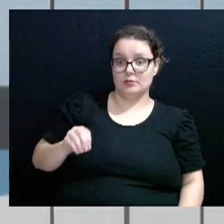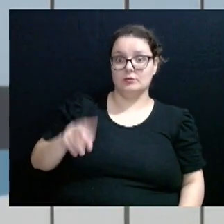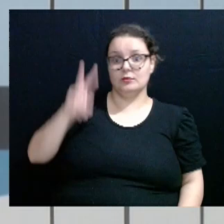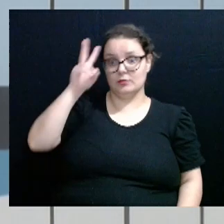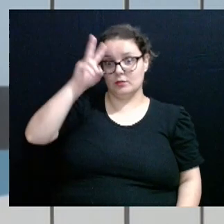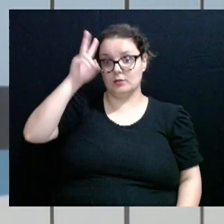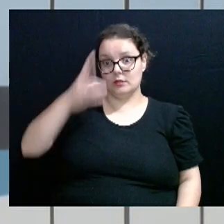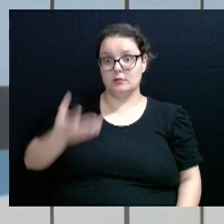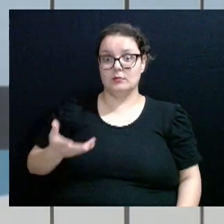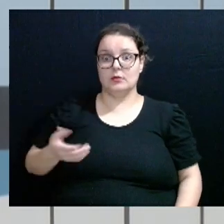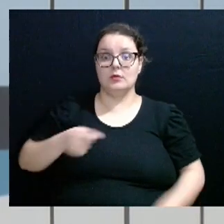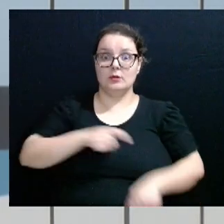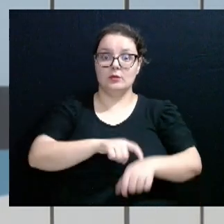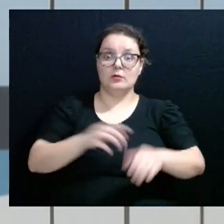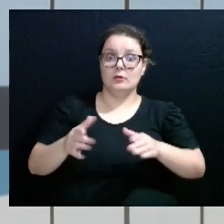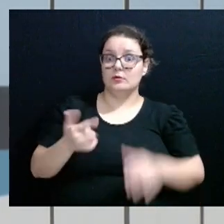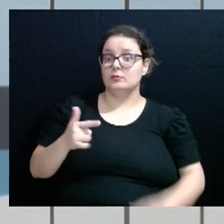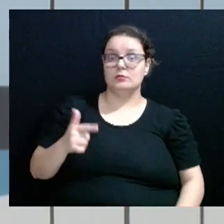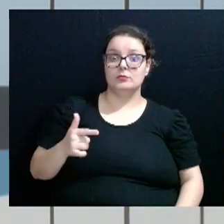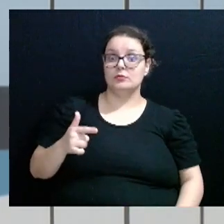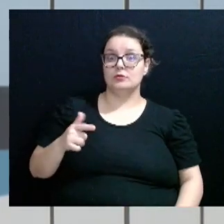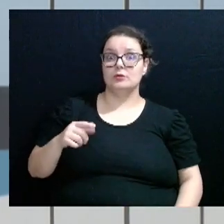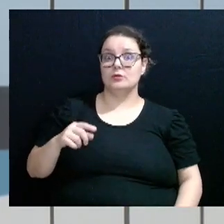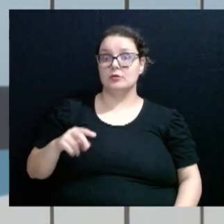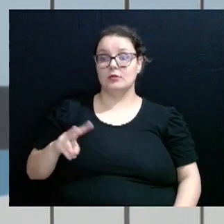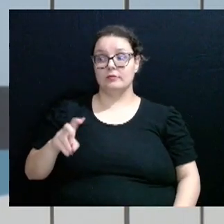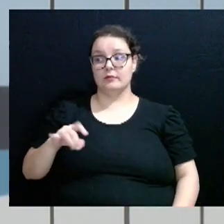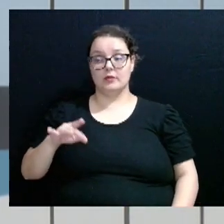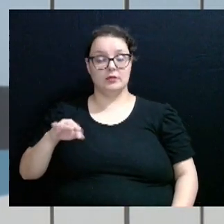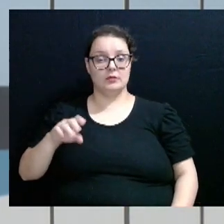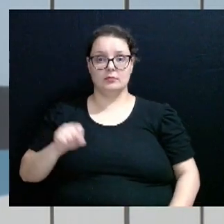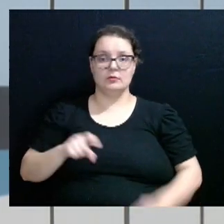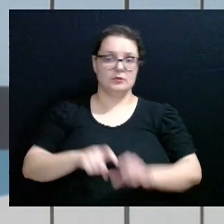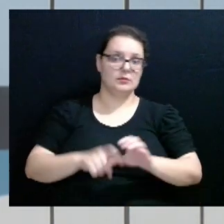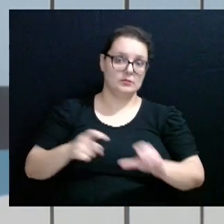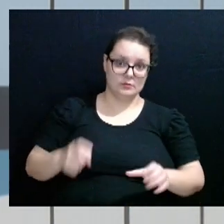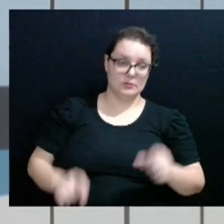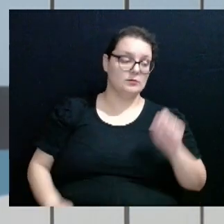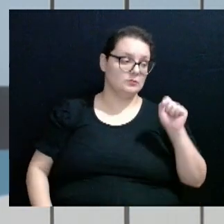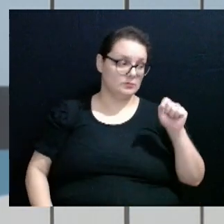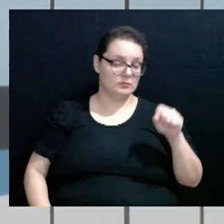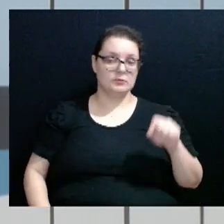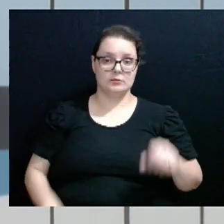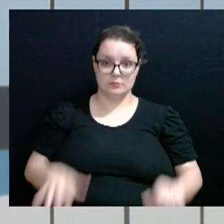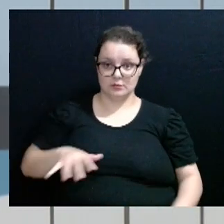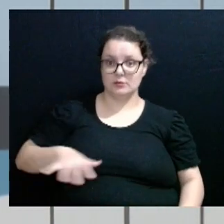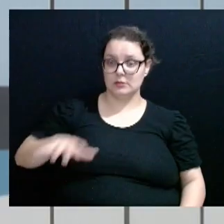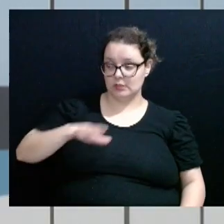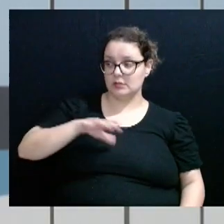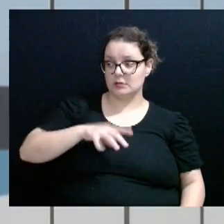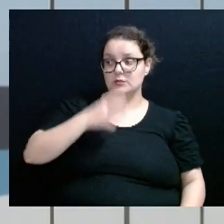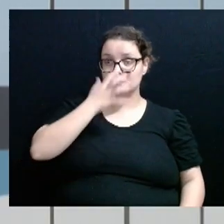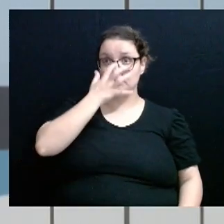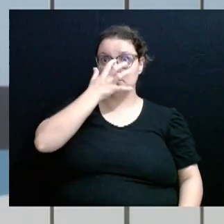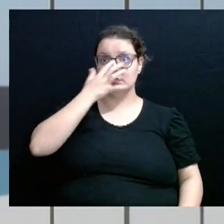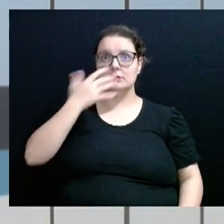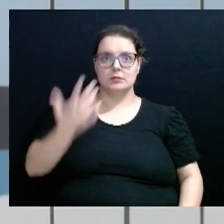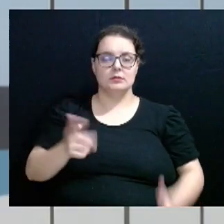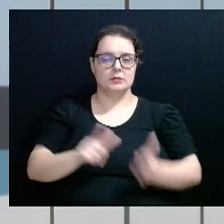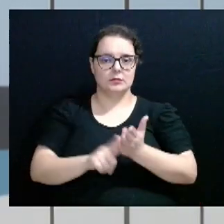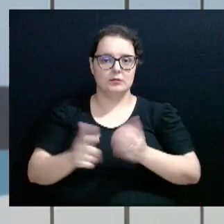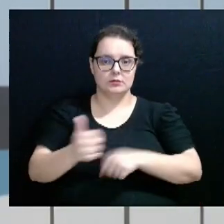não tinha muitos veículos independentes na cidade, né? Então o jornalista que estava